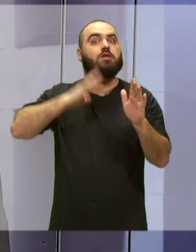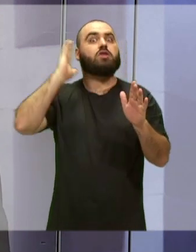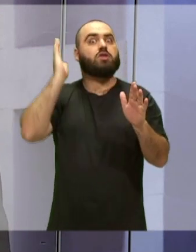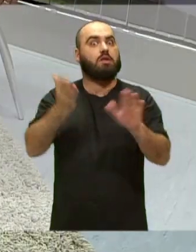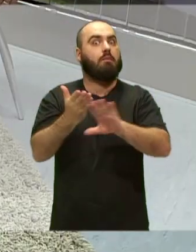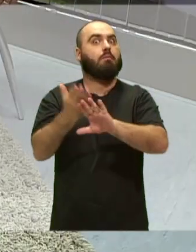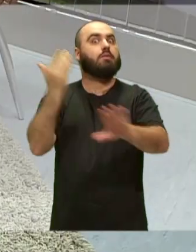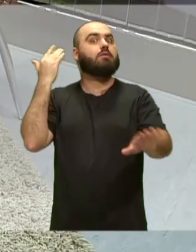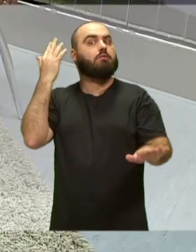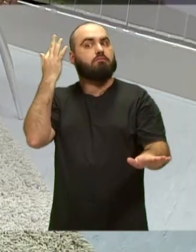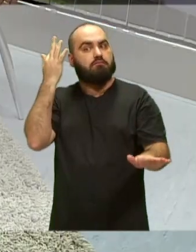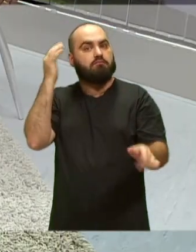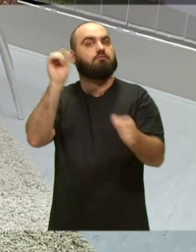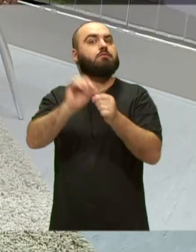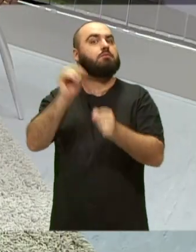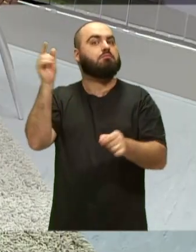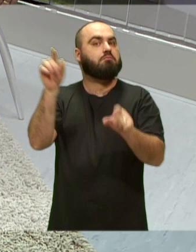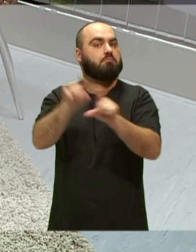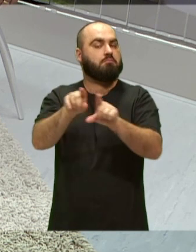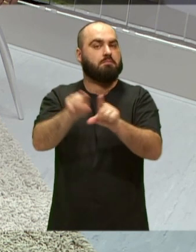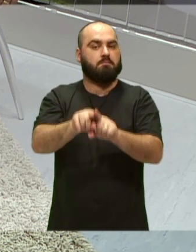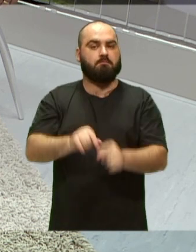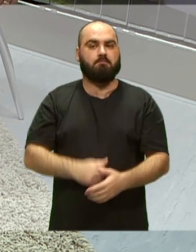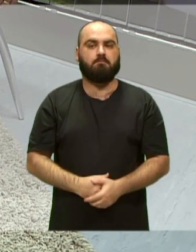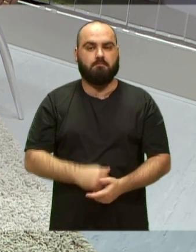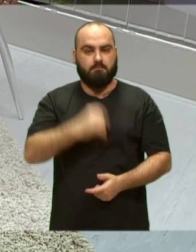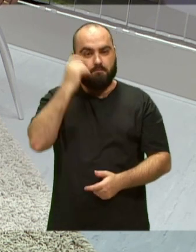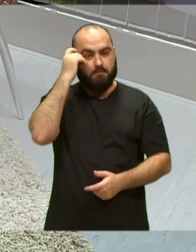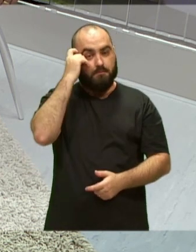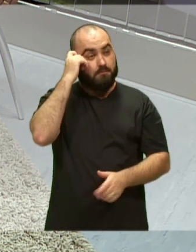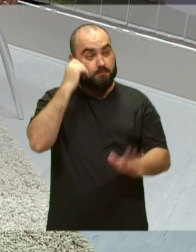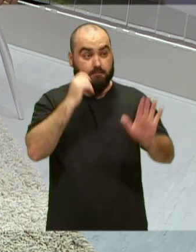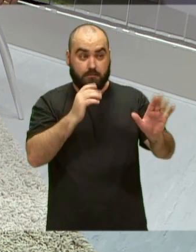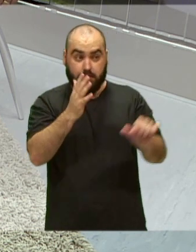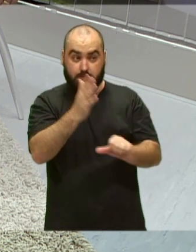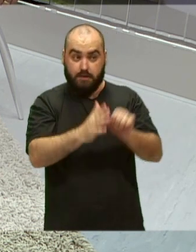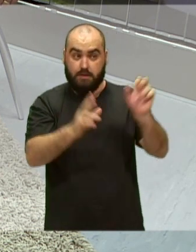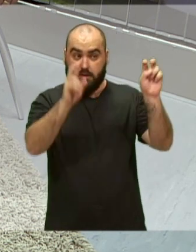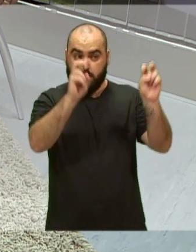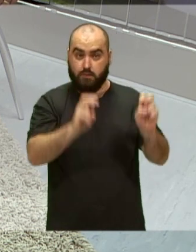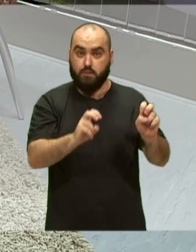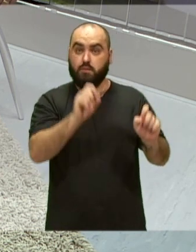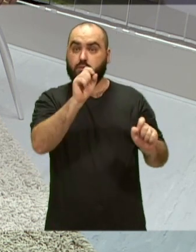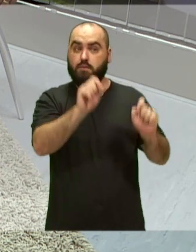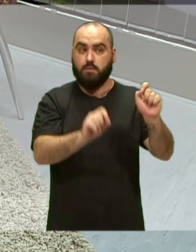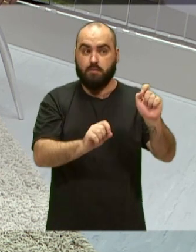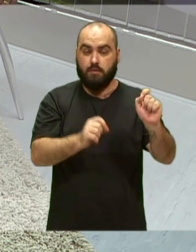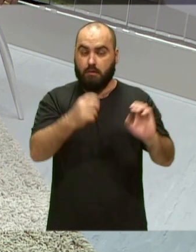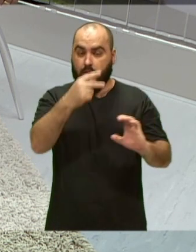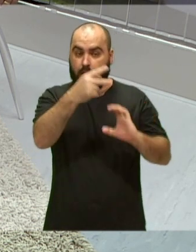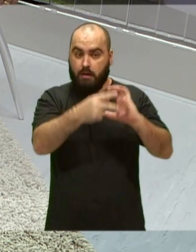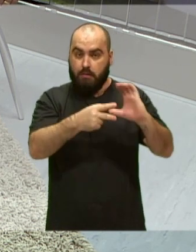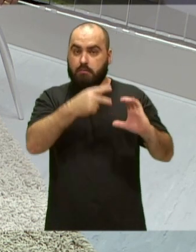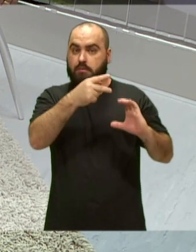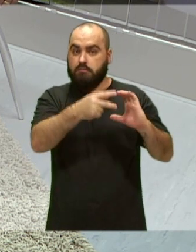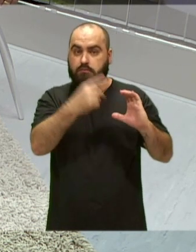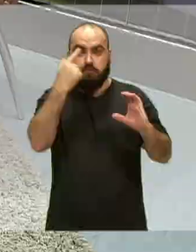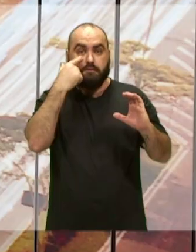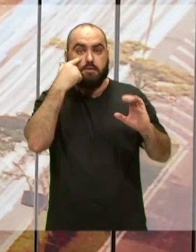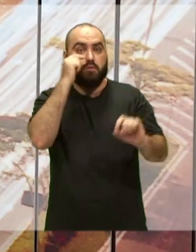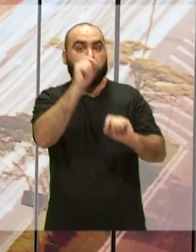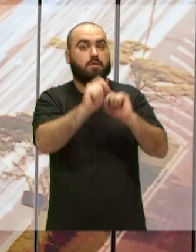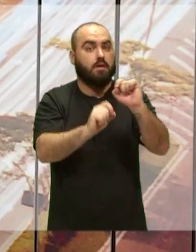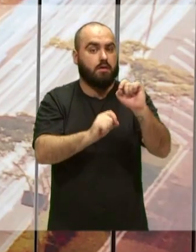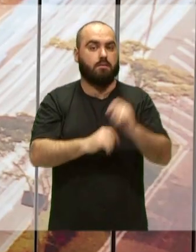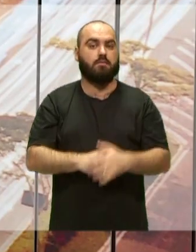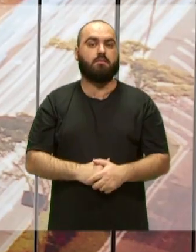também né Vereador primeiro assunto saindo do forno a gente teve a está a câmara está trabalhando com a deliberação